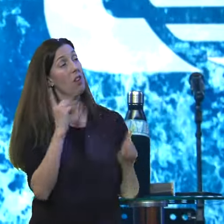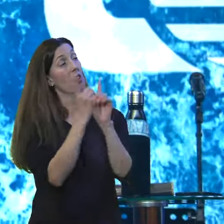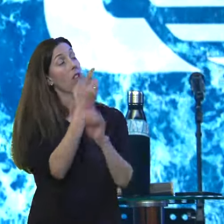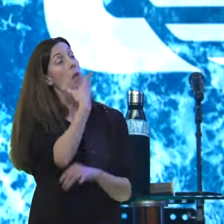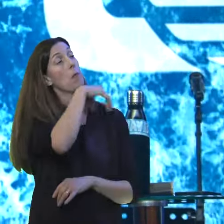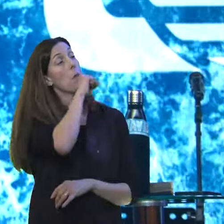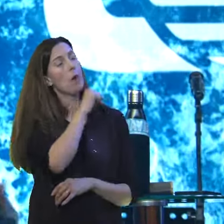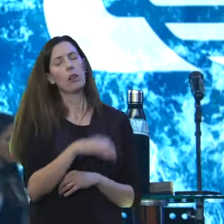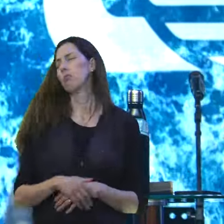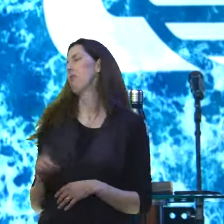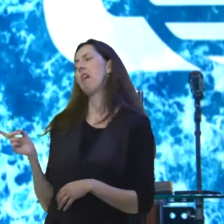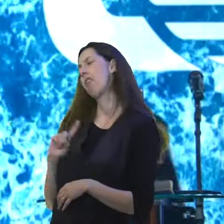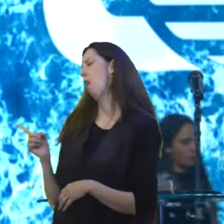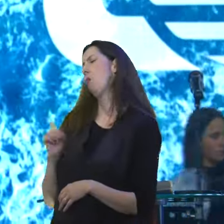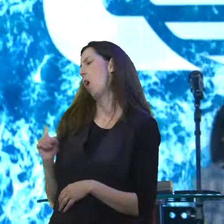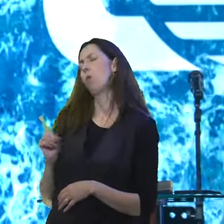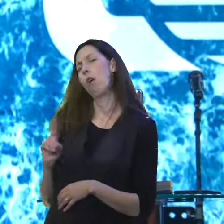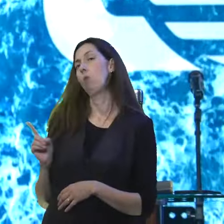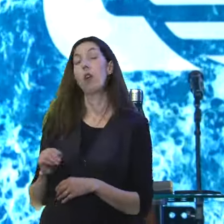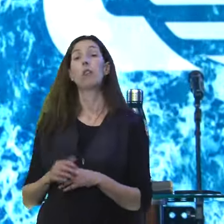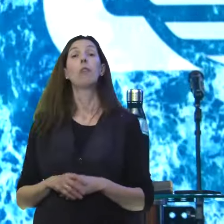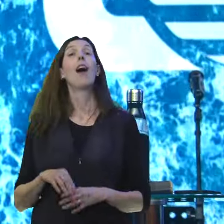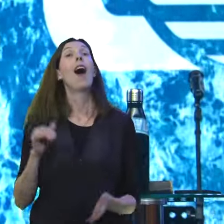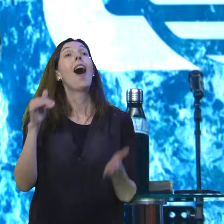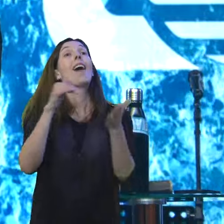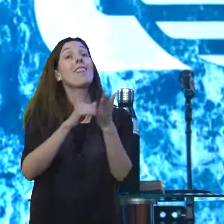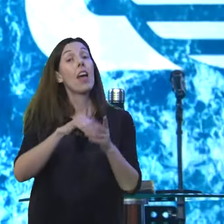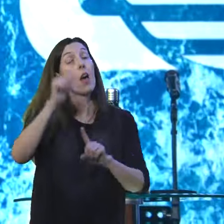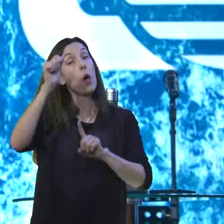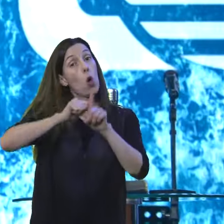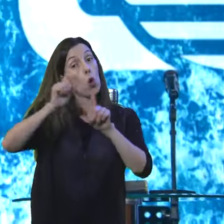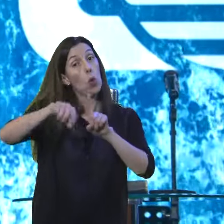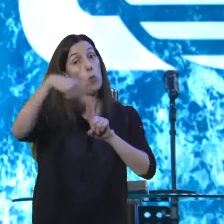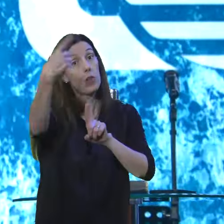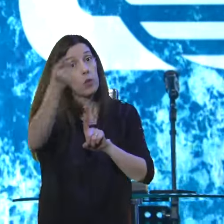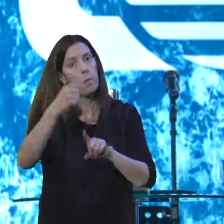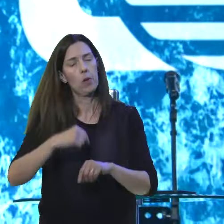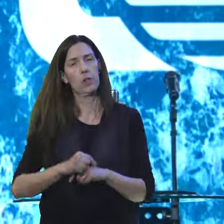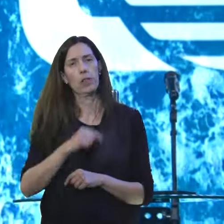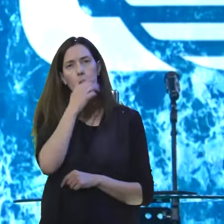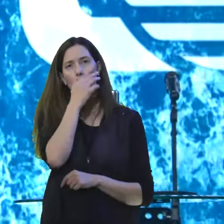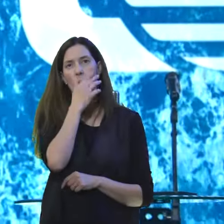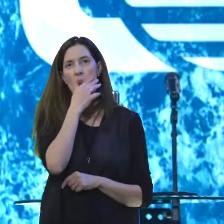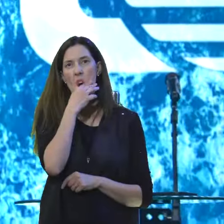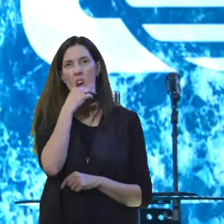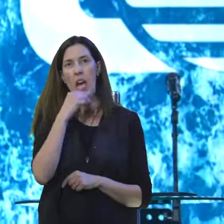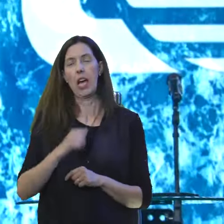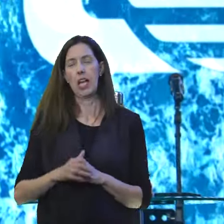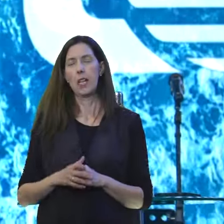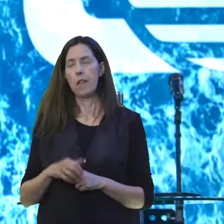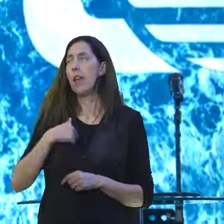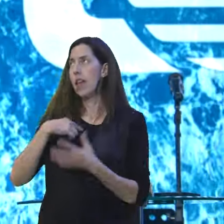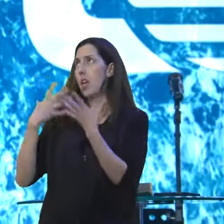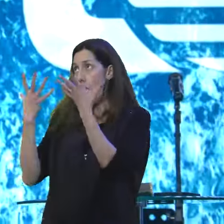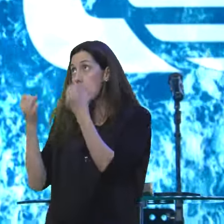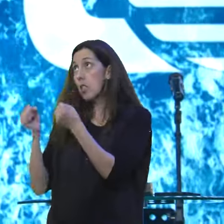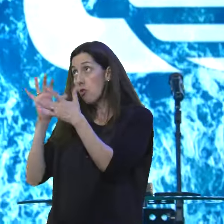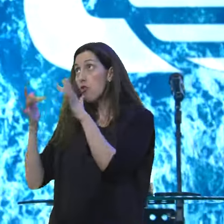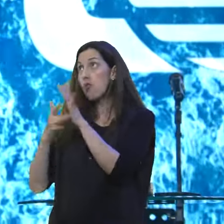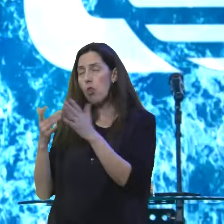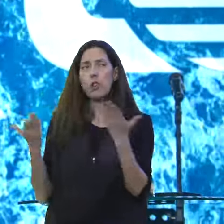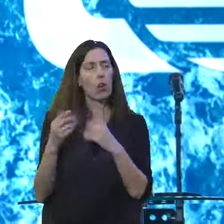meu pai. E ela, não. Até que um mês depois desse culto, que ele não deixou Deus para depois, ele falou, eu quero Jesus agora,